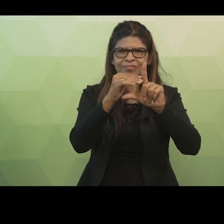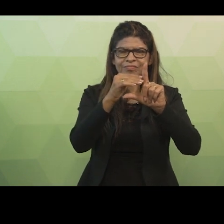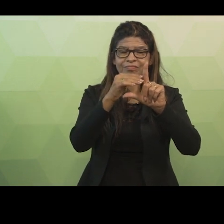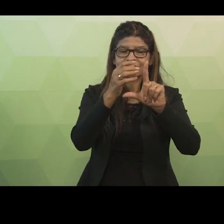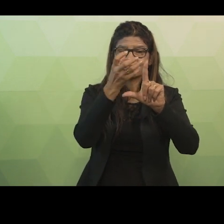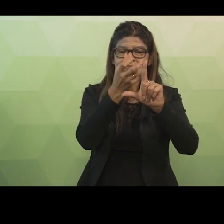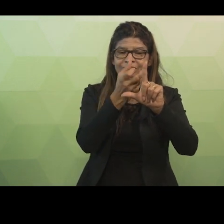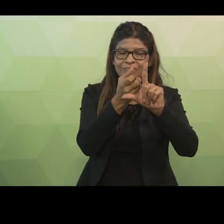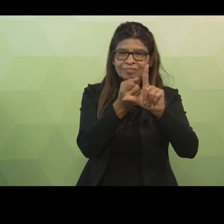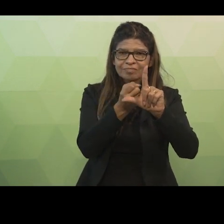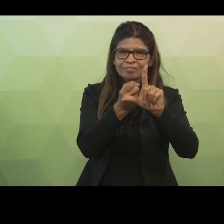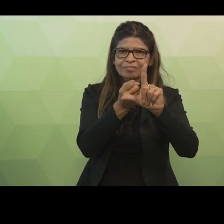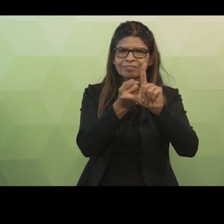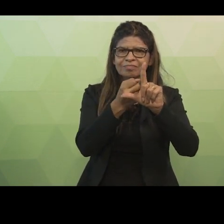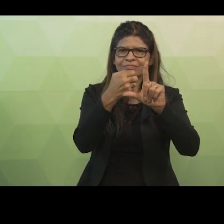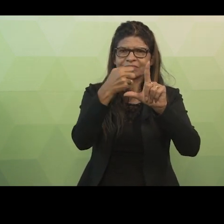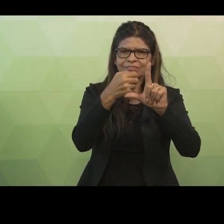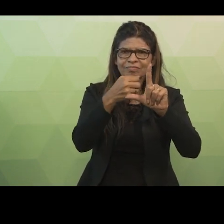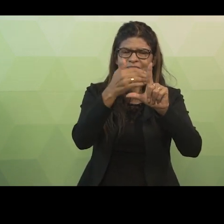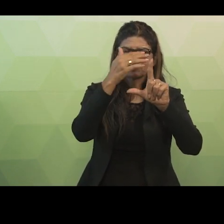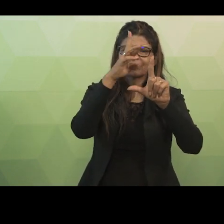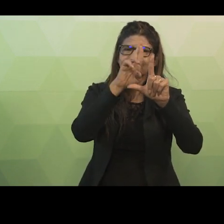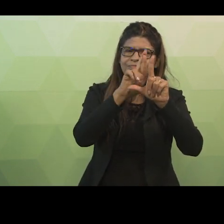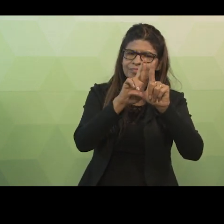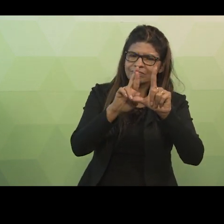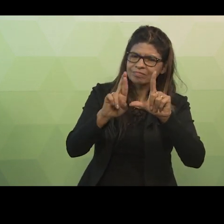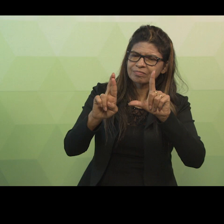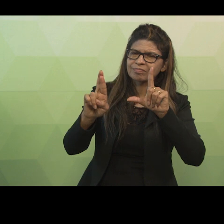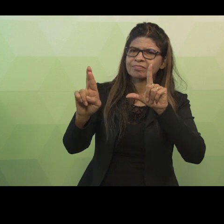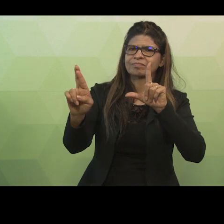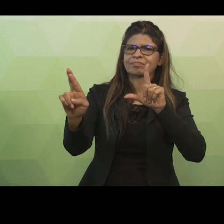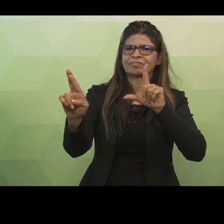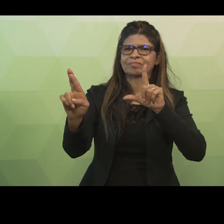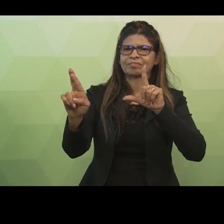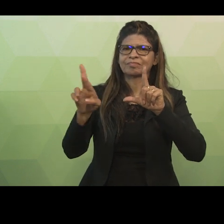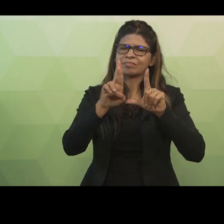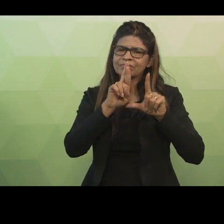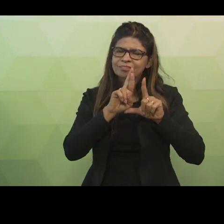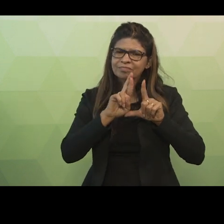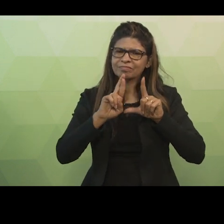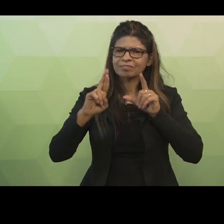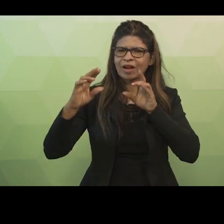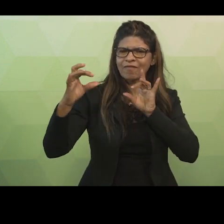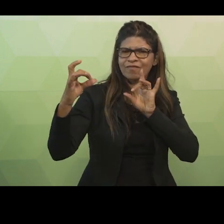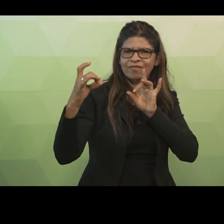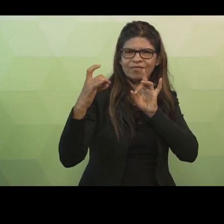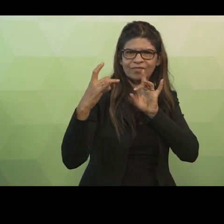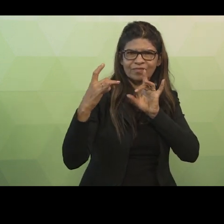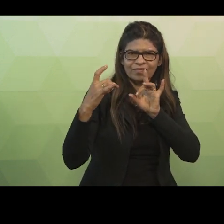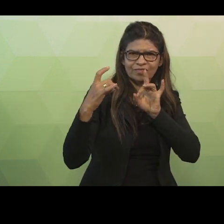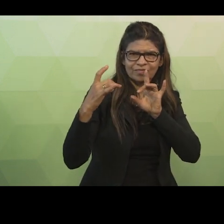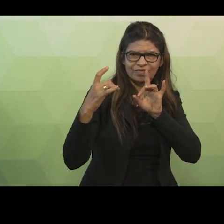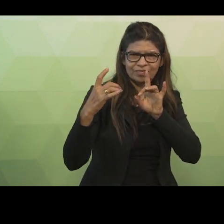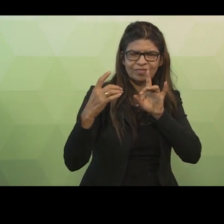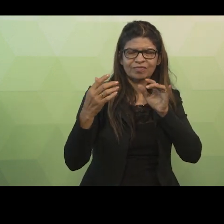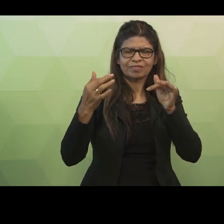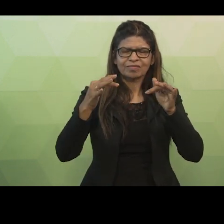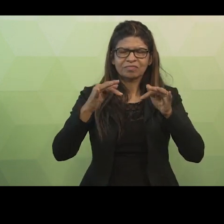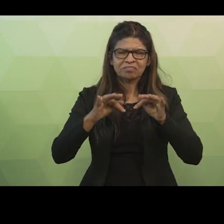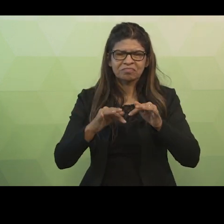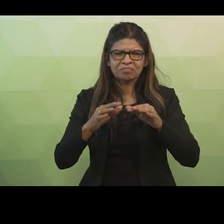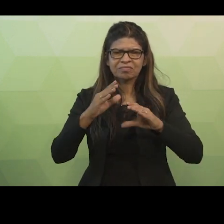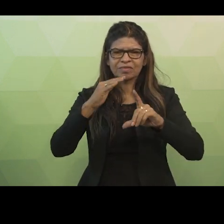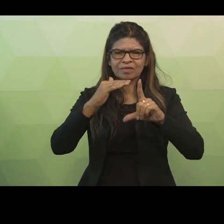a mensagem precisa de enviar uma resposta, um retorno para o objeto emissor. E, finalmente, a